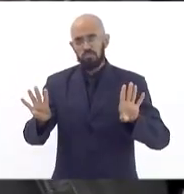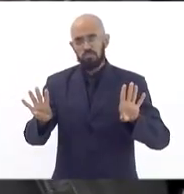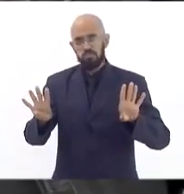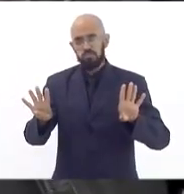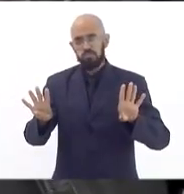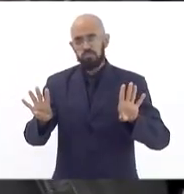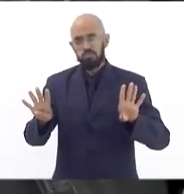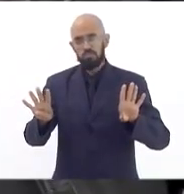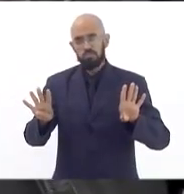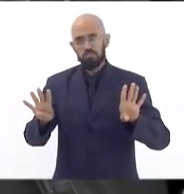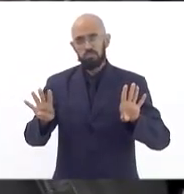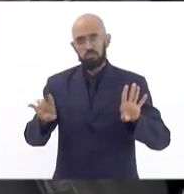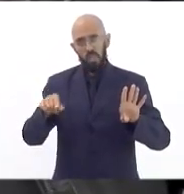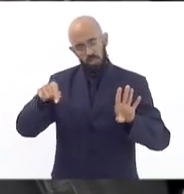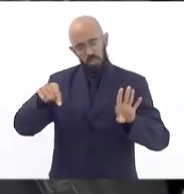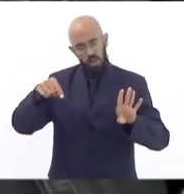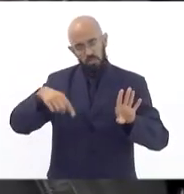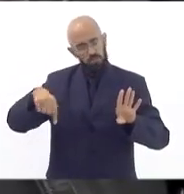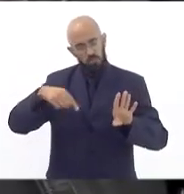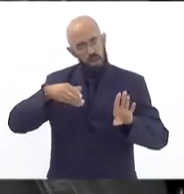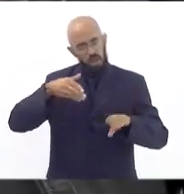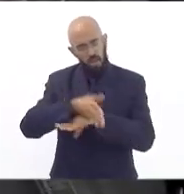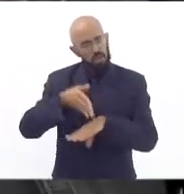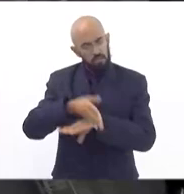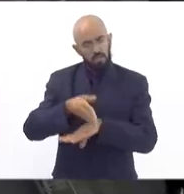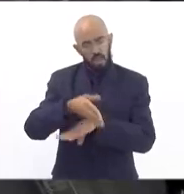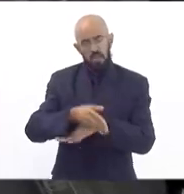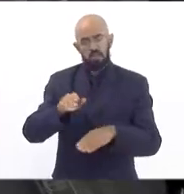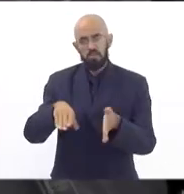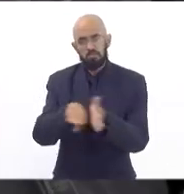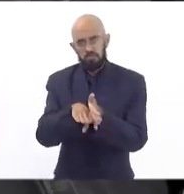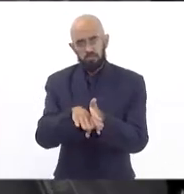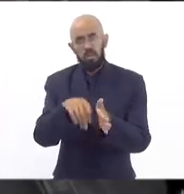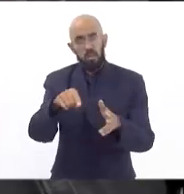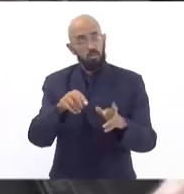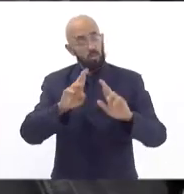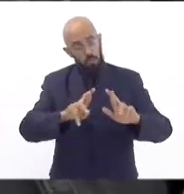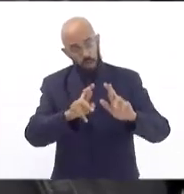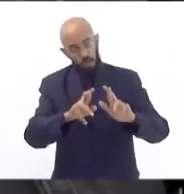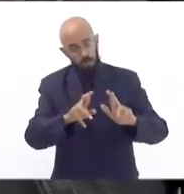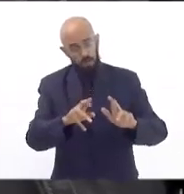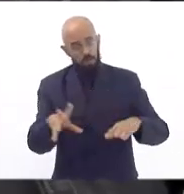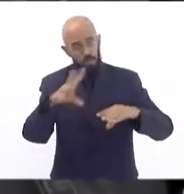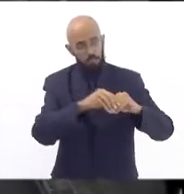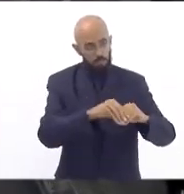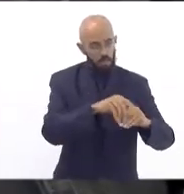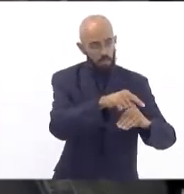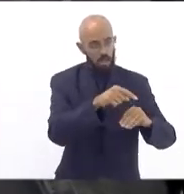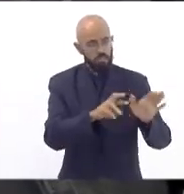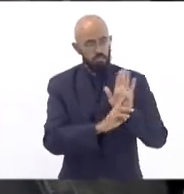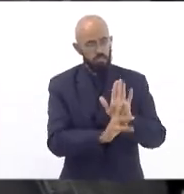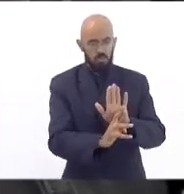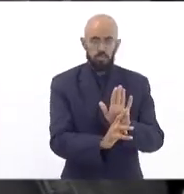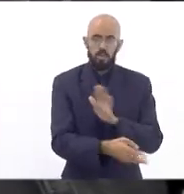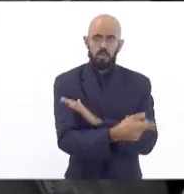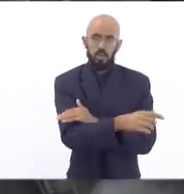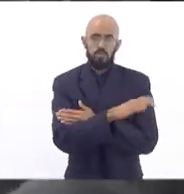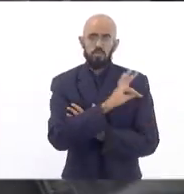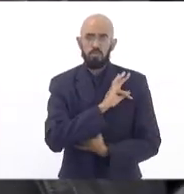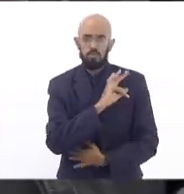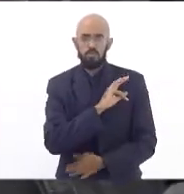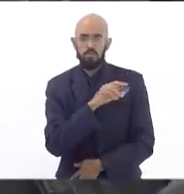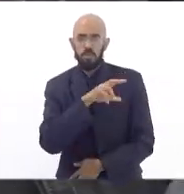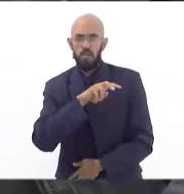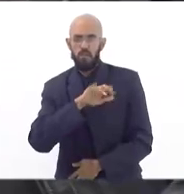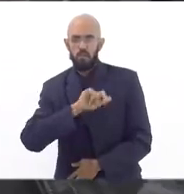do muro da SuperVia Assim espero ter contribuído na minha sala representa as tanta possível quando